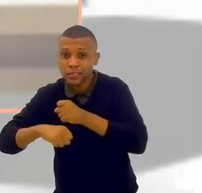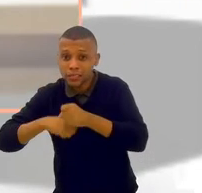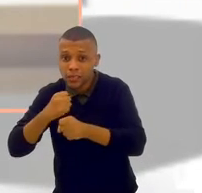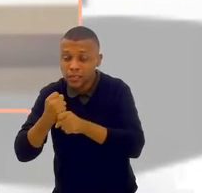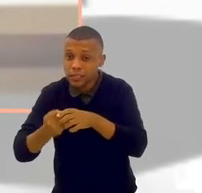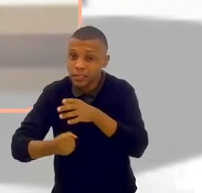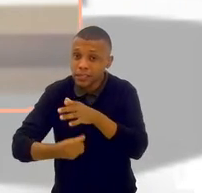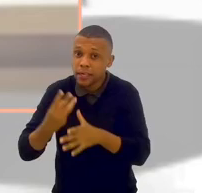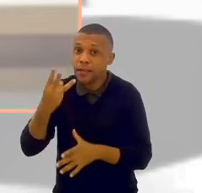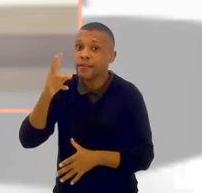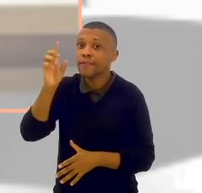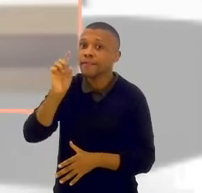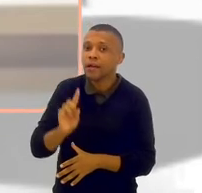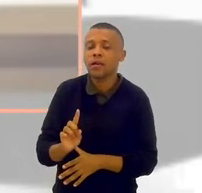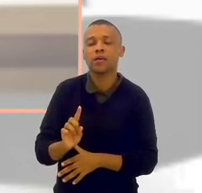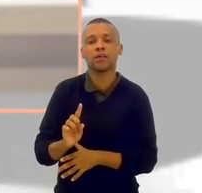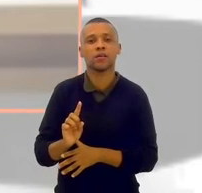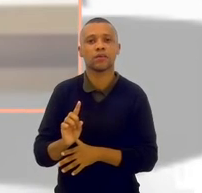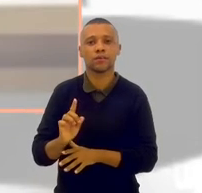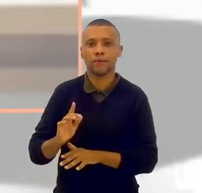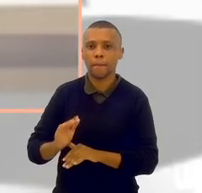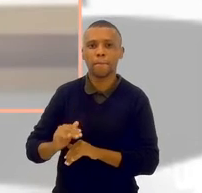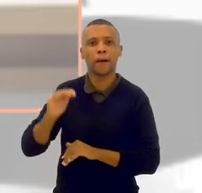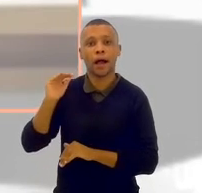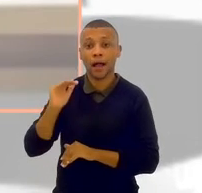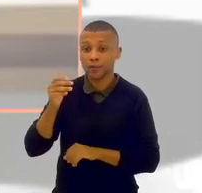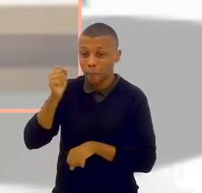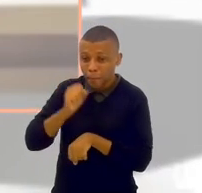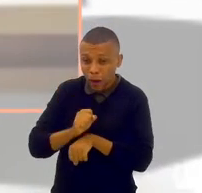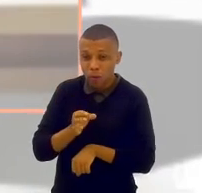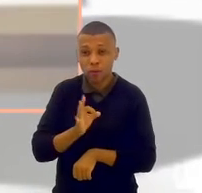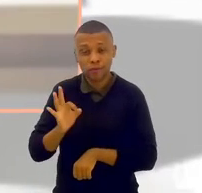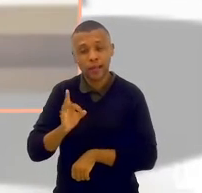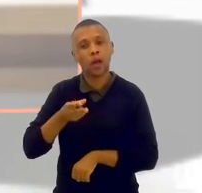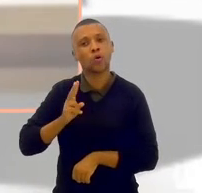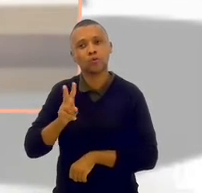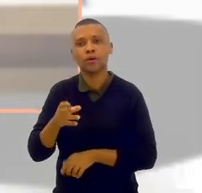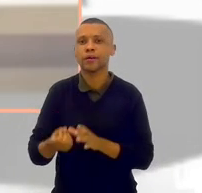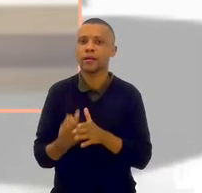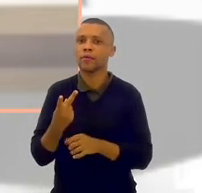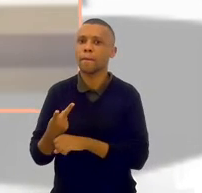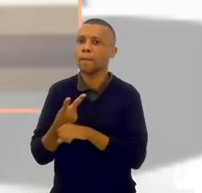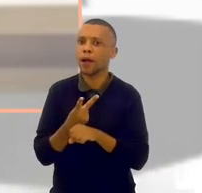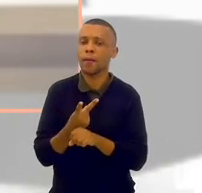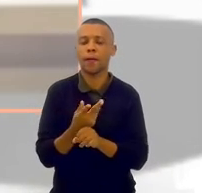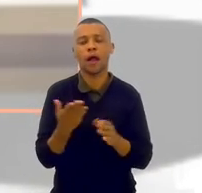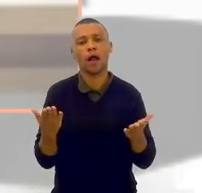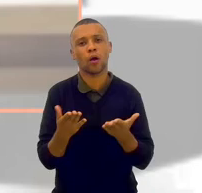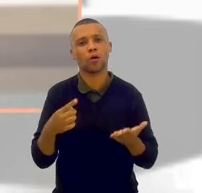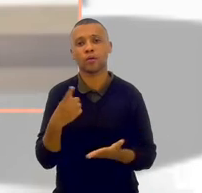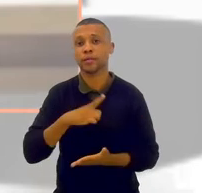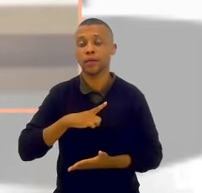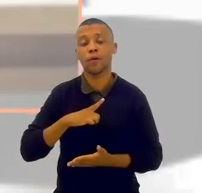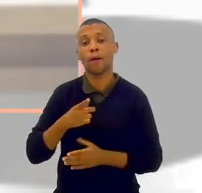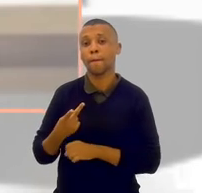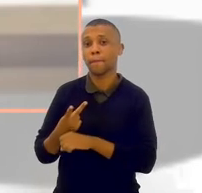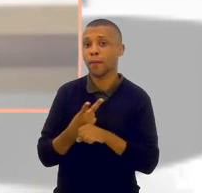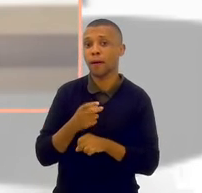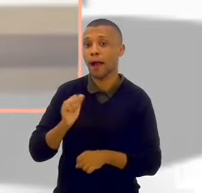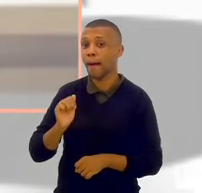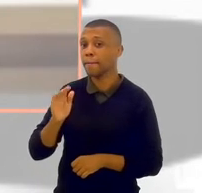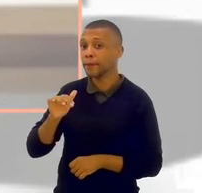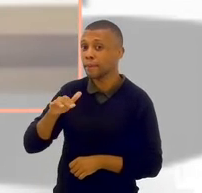quase 3 vezes mais. Agora não parou por 21. aí não, porque você continuou criando prêmios. Agora temos o prêmio